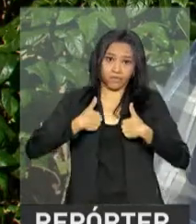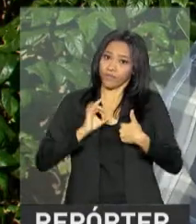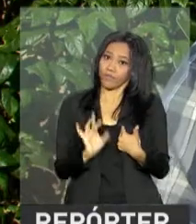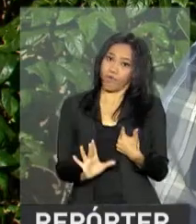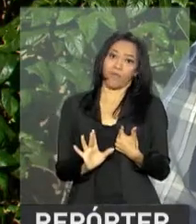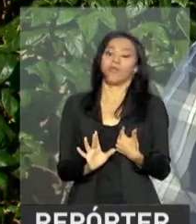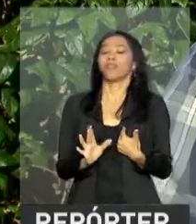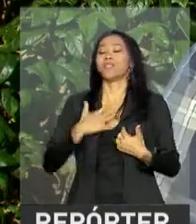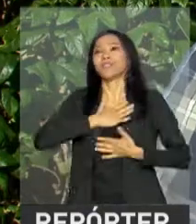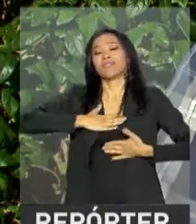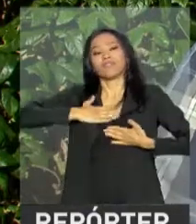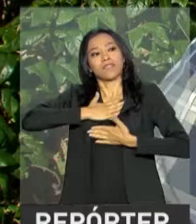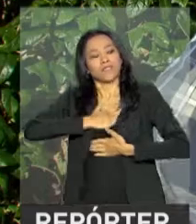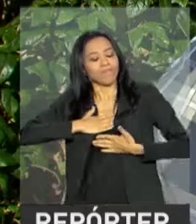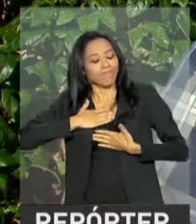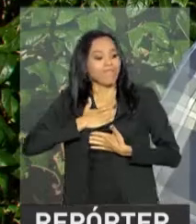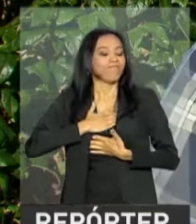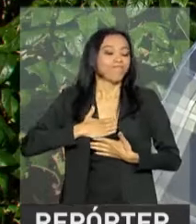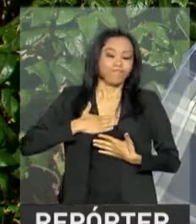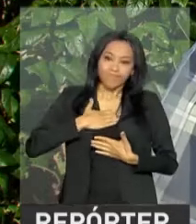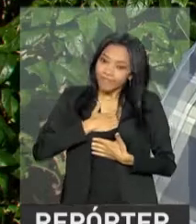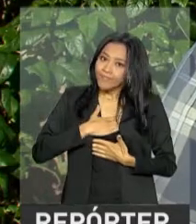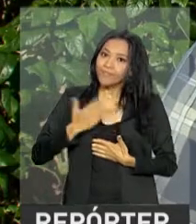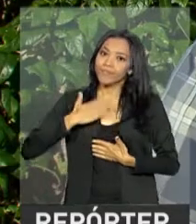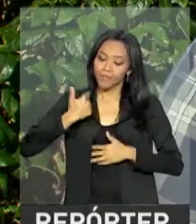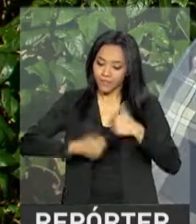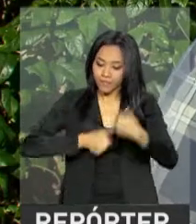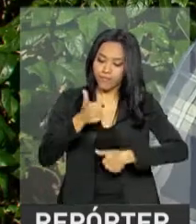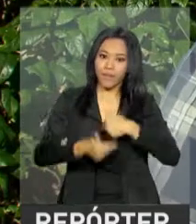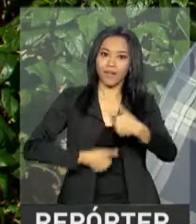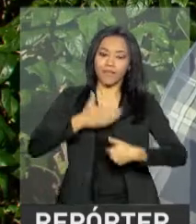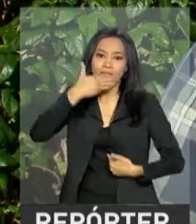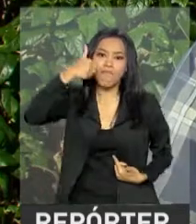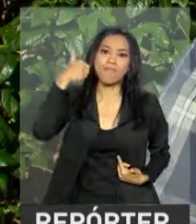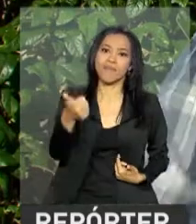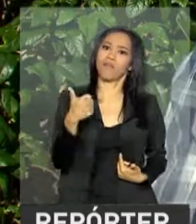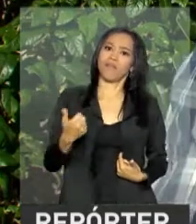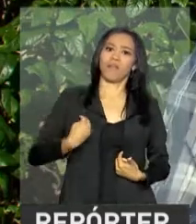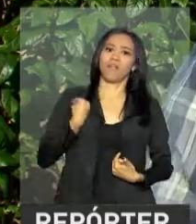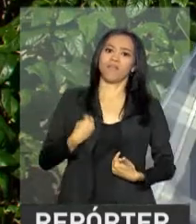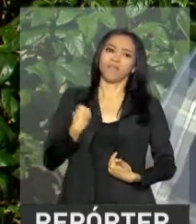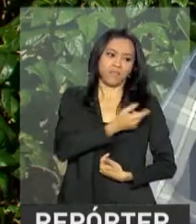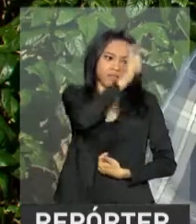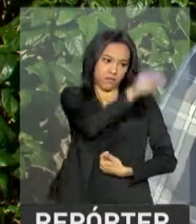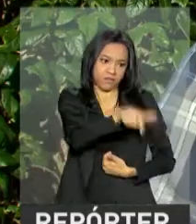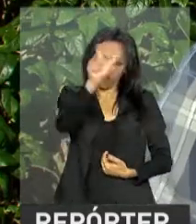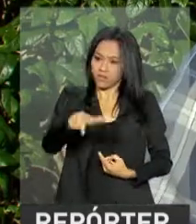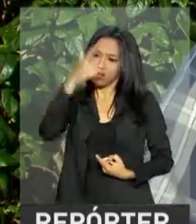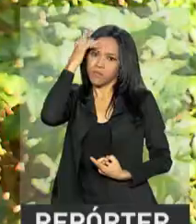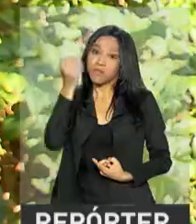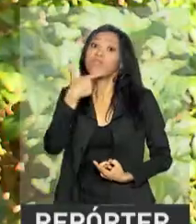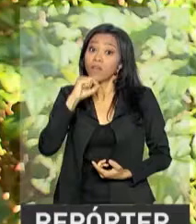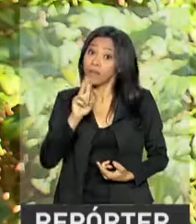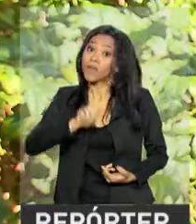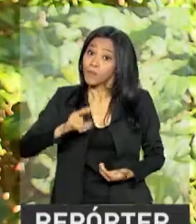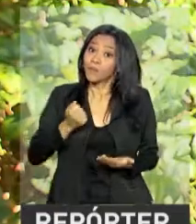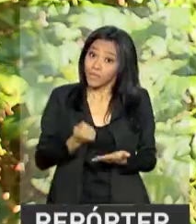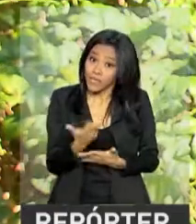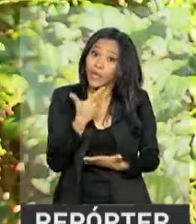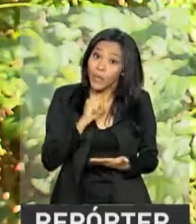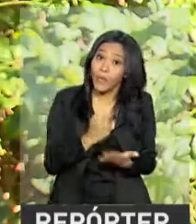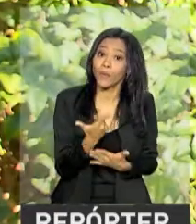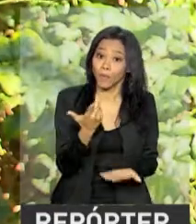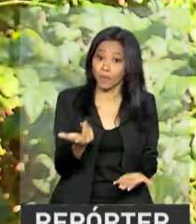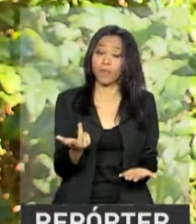a satisfação é quando a gente pode através do nosso trabalho melhorar a qualidade de vida dos produtores dos cursos dores ea gente estamos